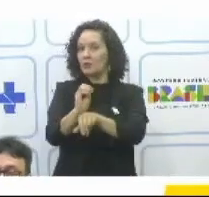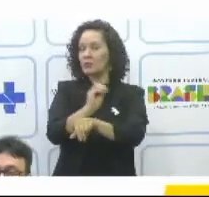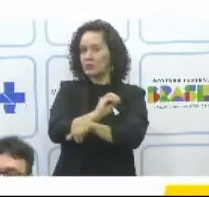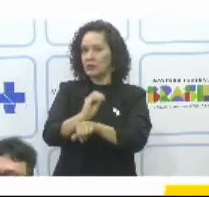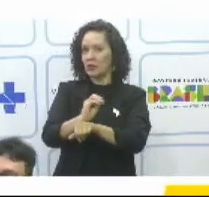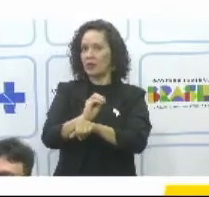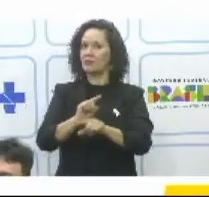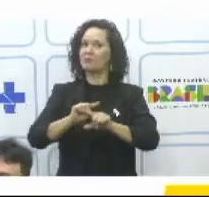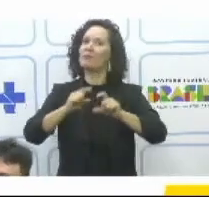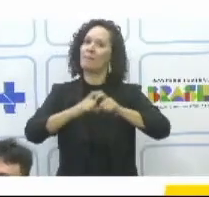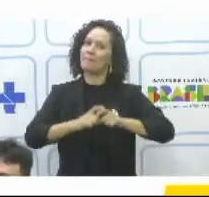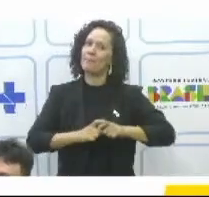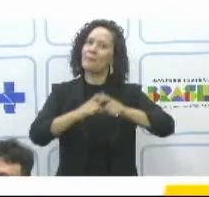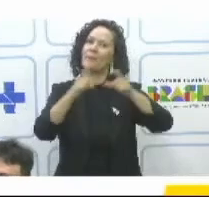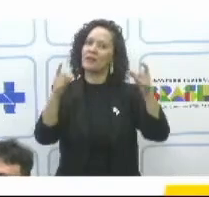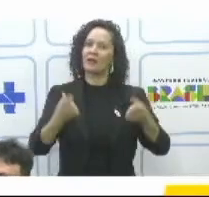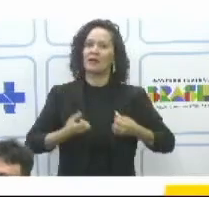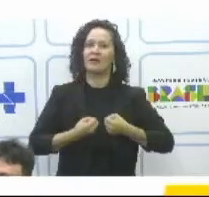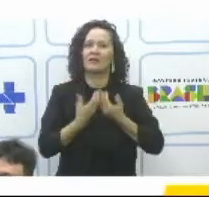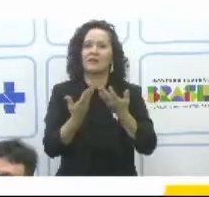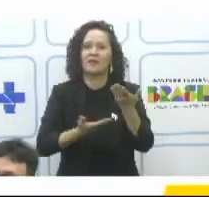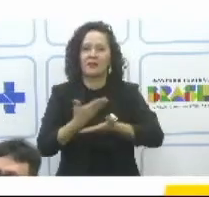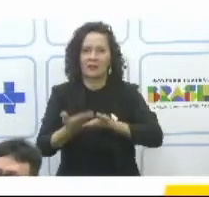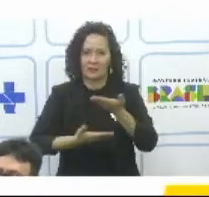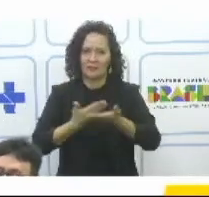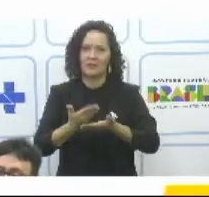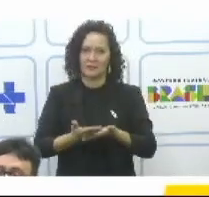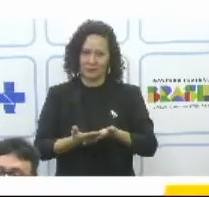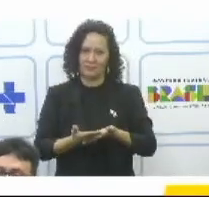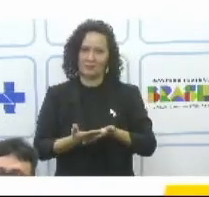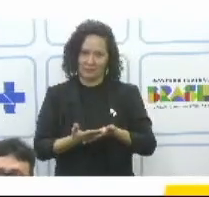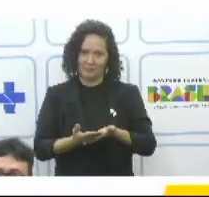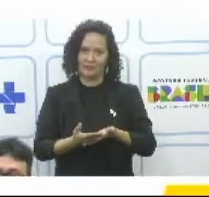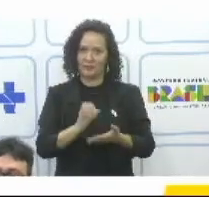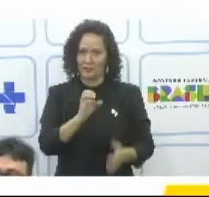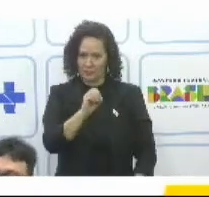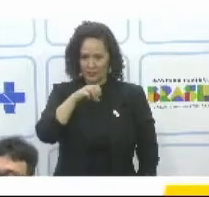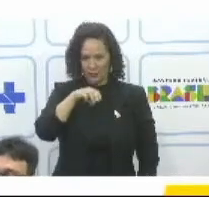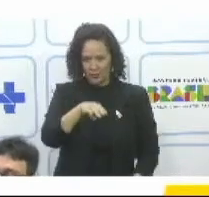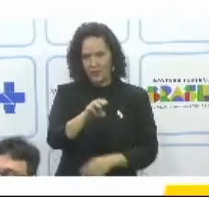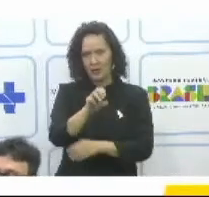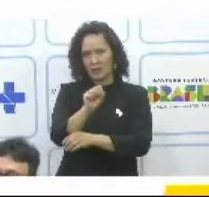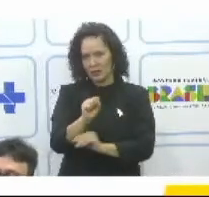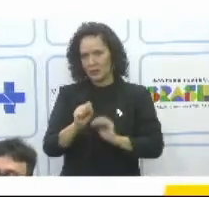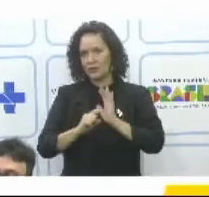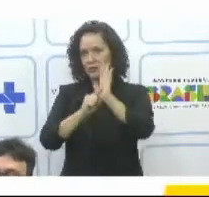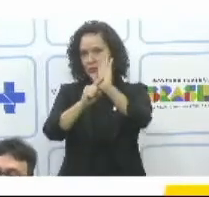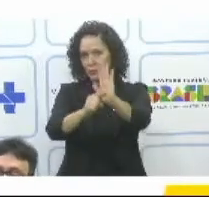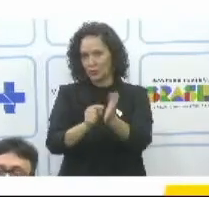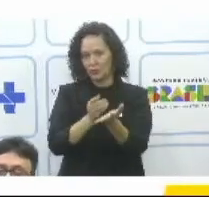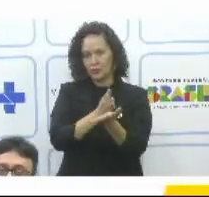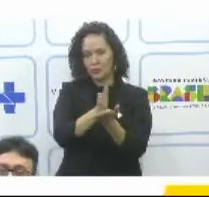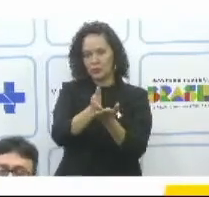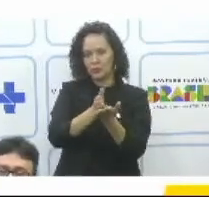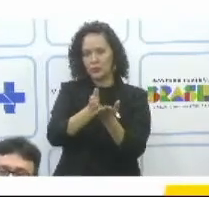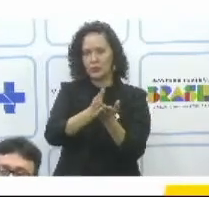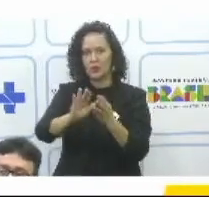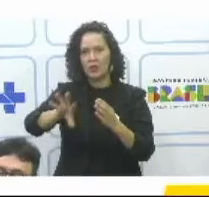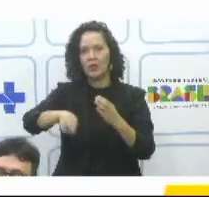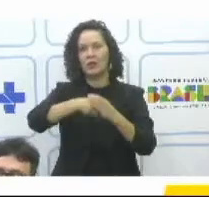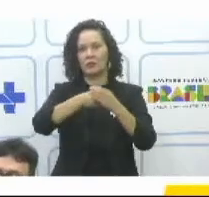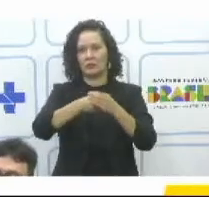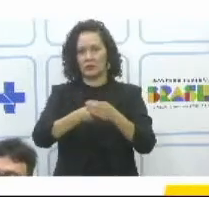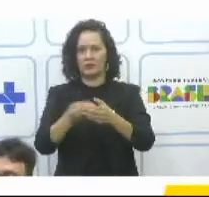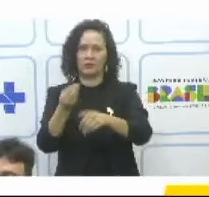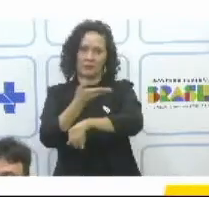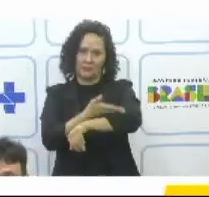e ampliação das ofertas terapêuticas. Então, a OMS, né, traz em suas diretrizes a inclusão